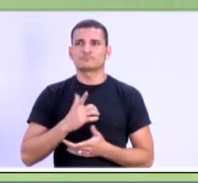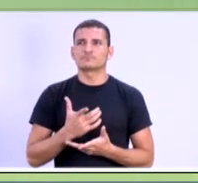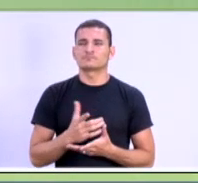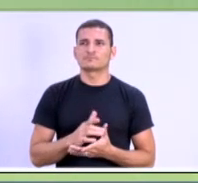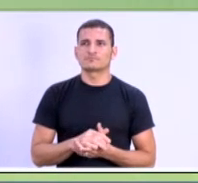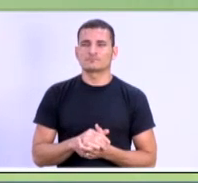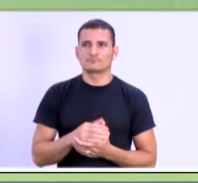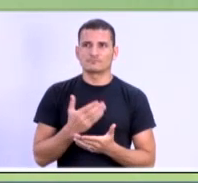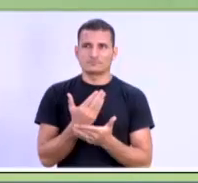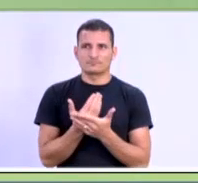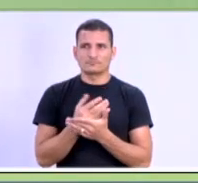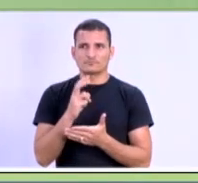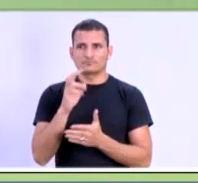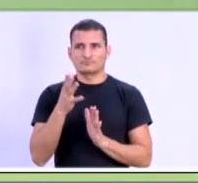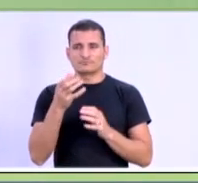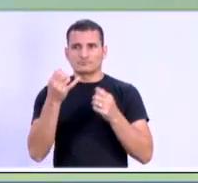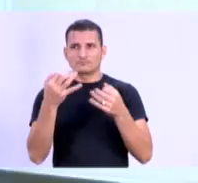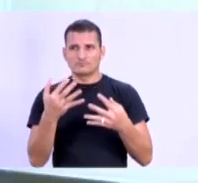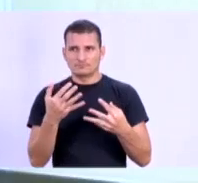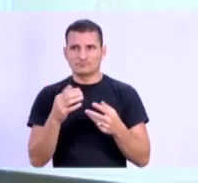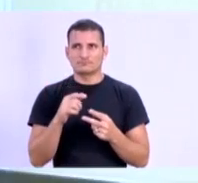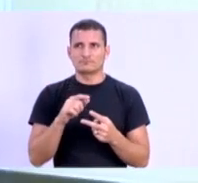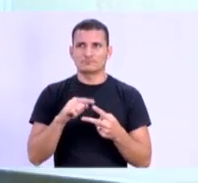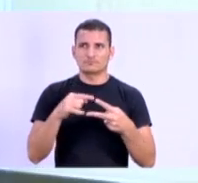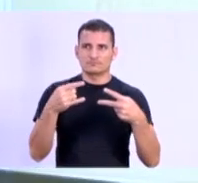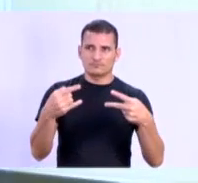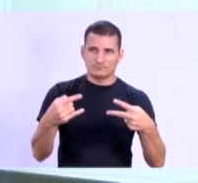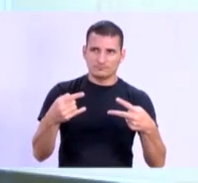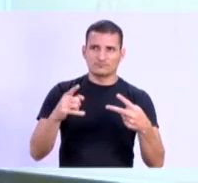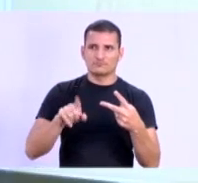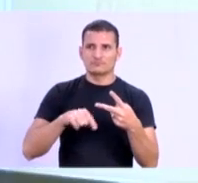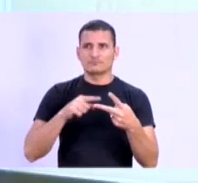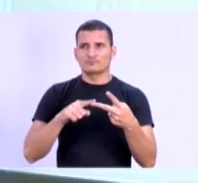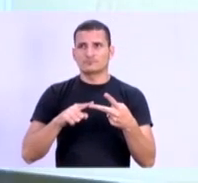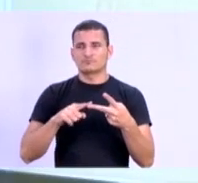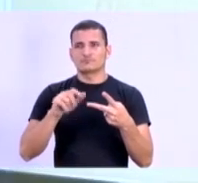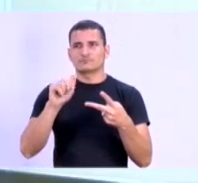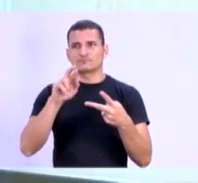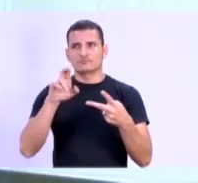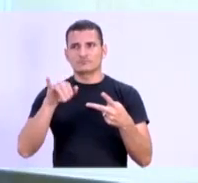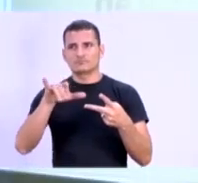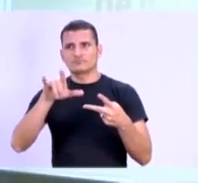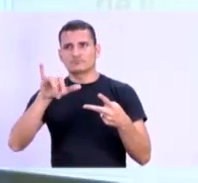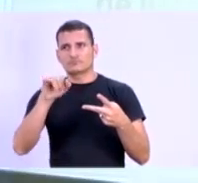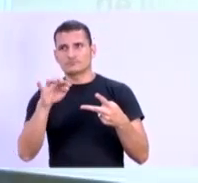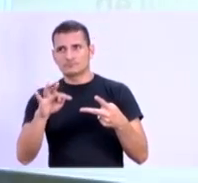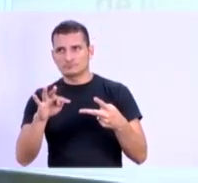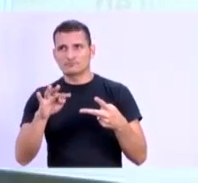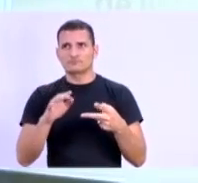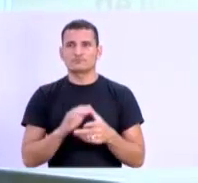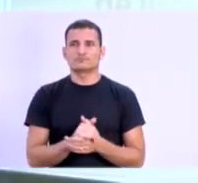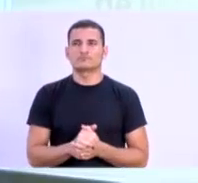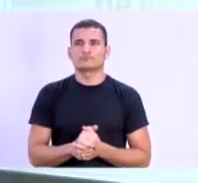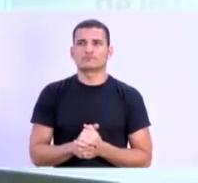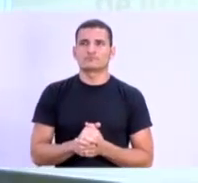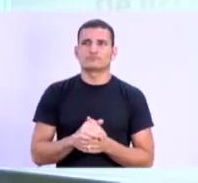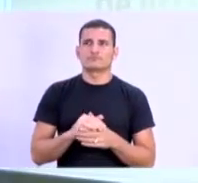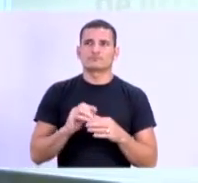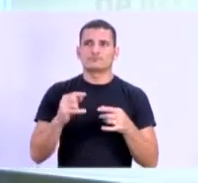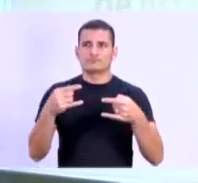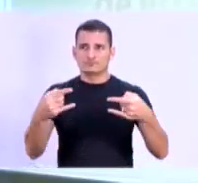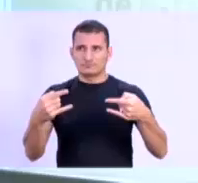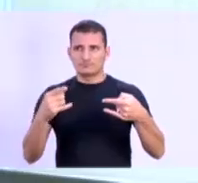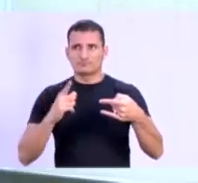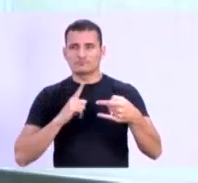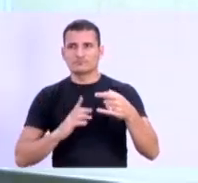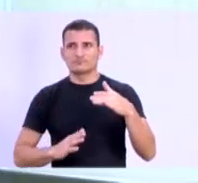inclusive na aula 5 eu falei duas maneiras, trabalhar com vetores ou trabalhar com array list. Vetores, eu tenho um limite, ele